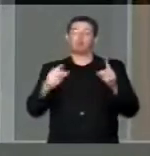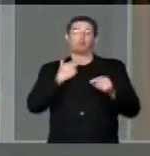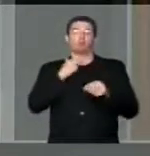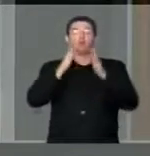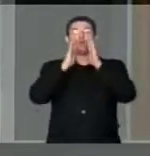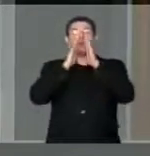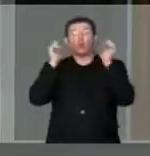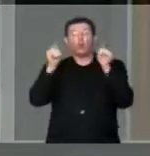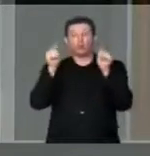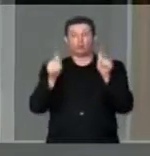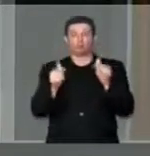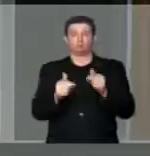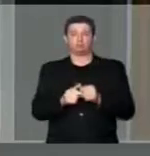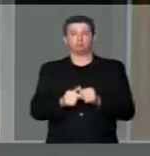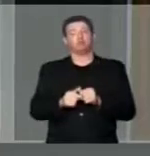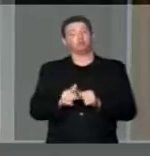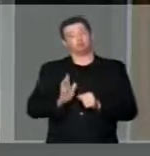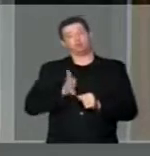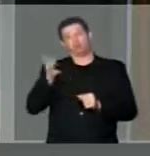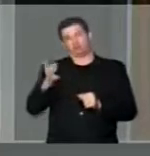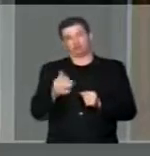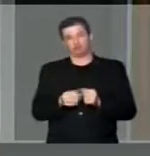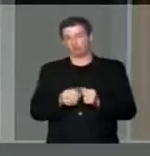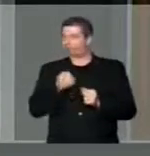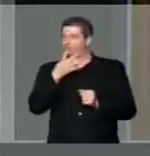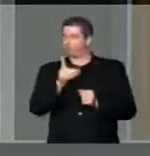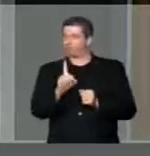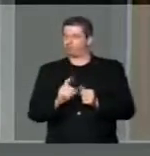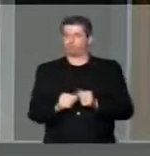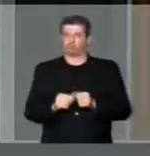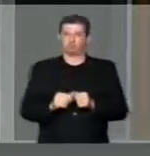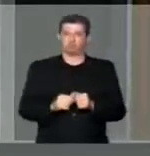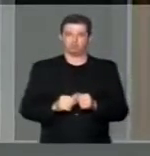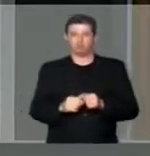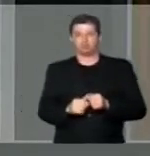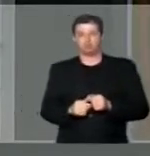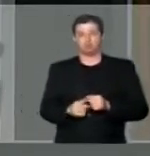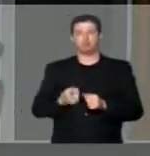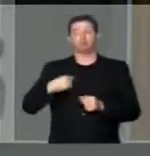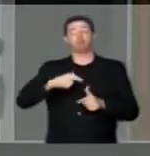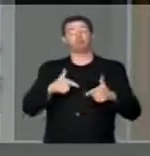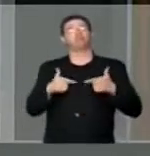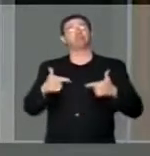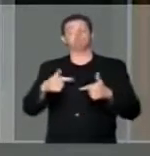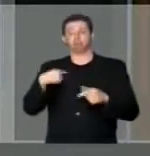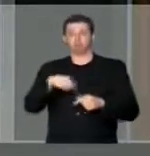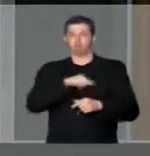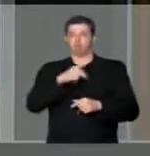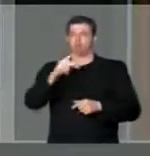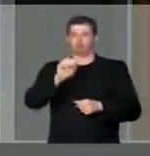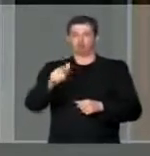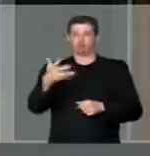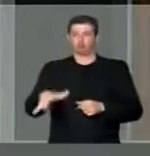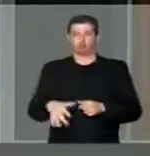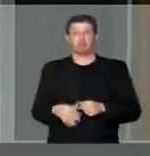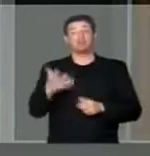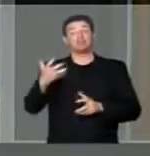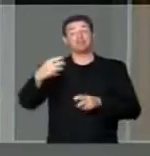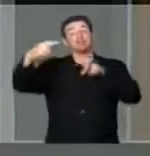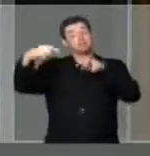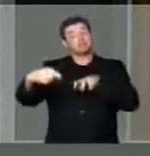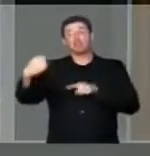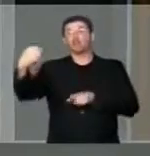também. Acho que é uma atitude machista que não faz parte da nossa iniciativa do pessoal. Nós queremos